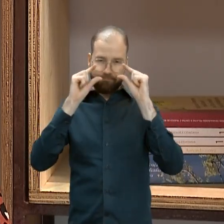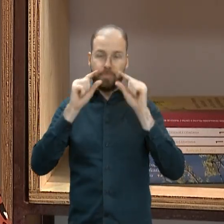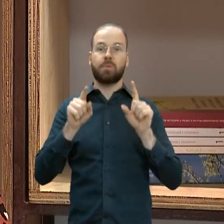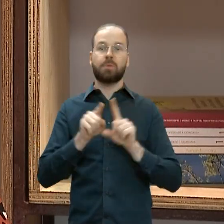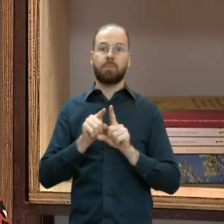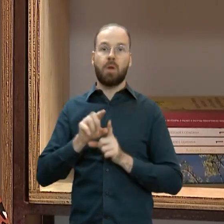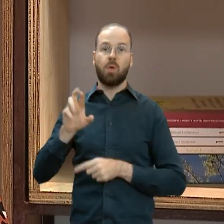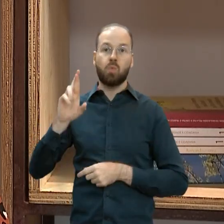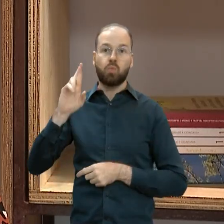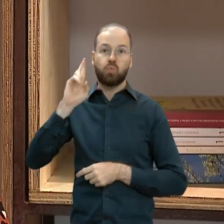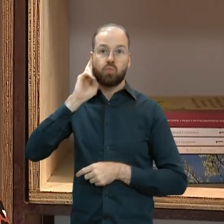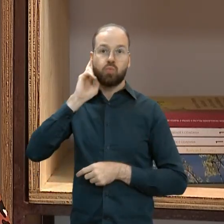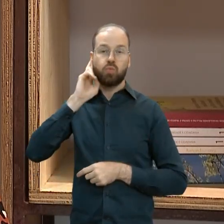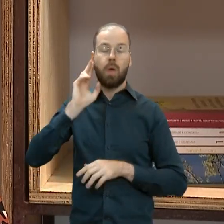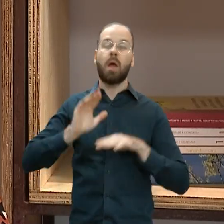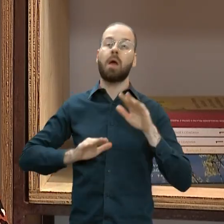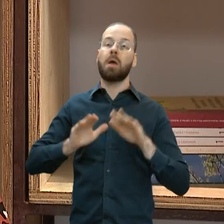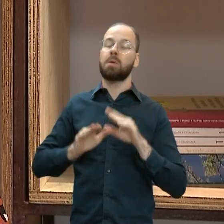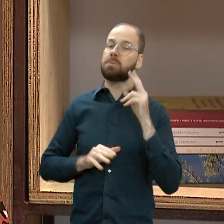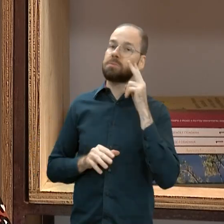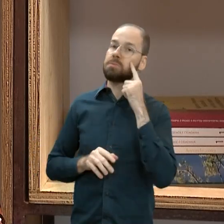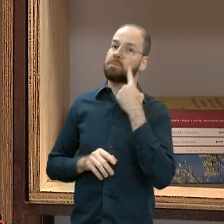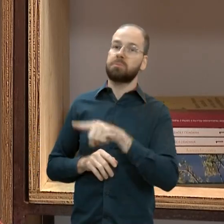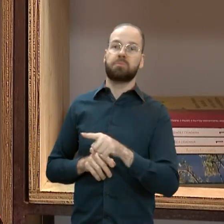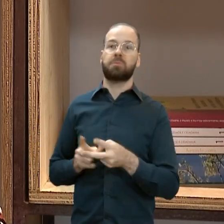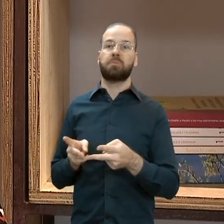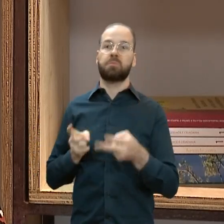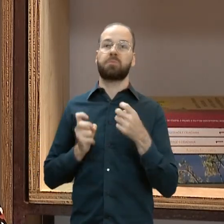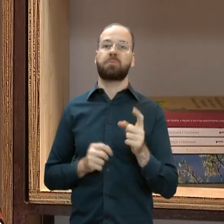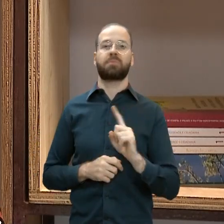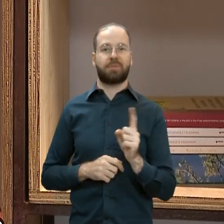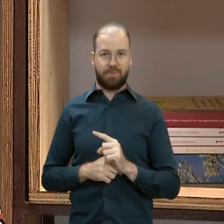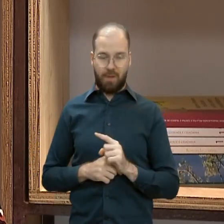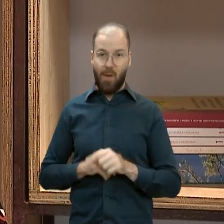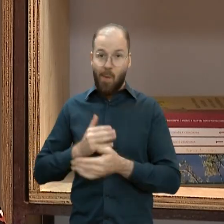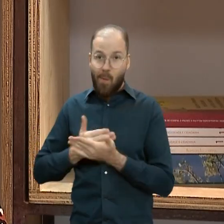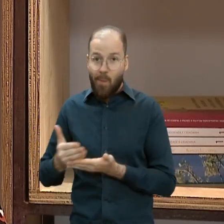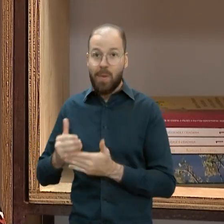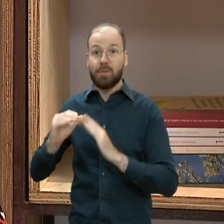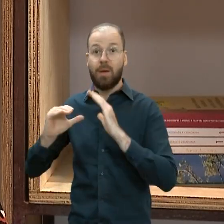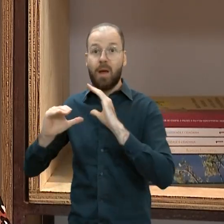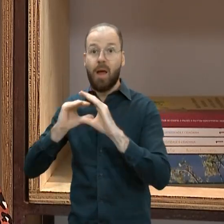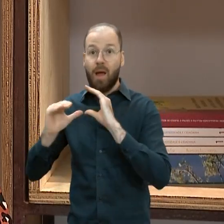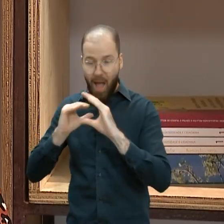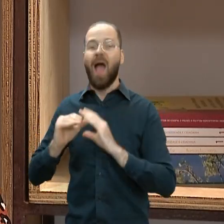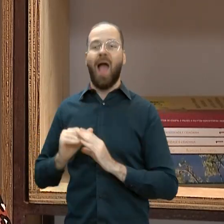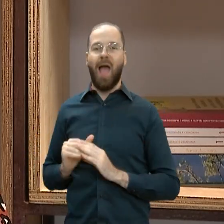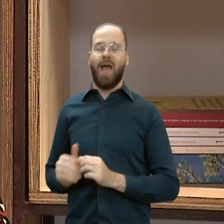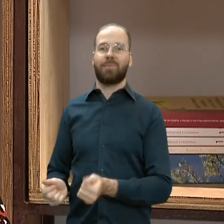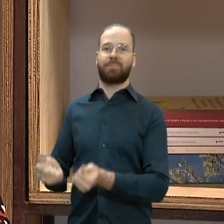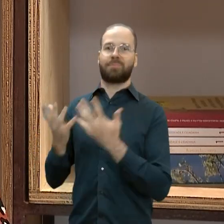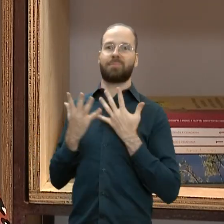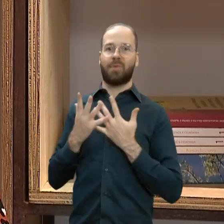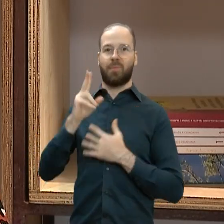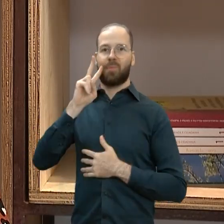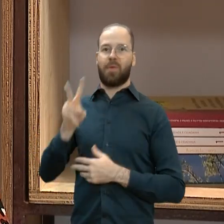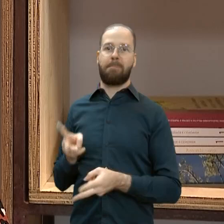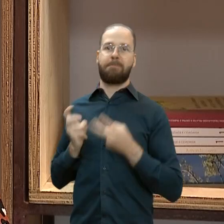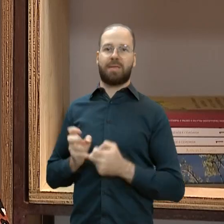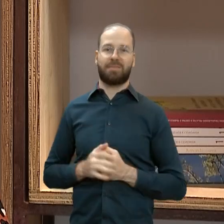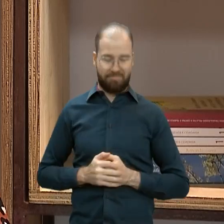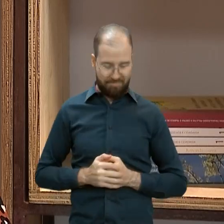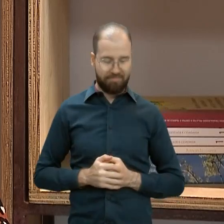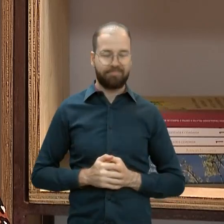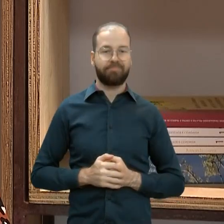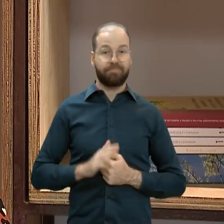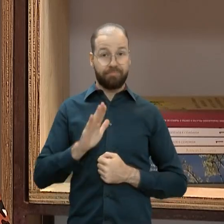às vezes, não é perceptível no momento que você entra em contato com essa pessoa. O que nós temos que tomar cuidado é